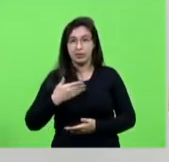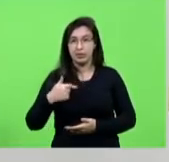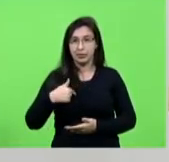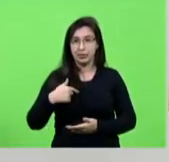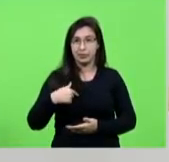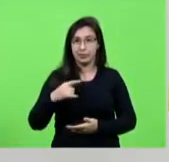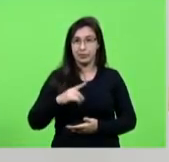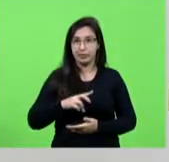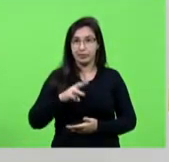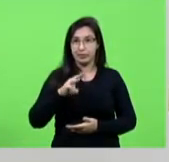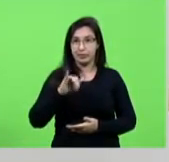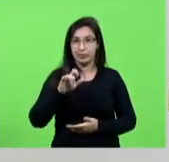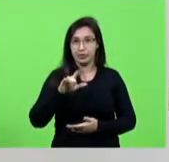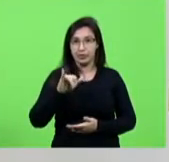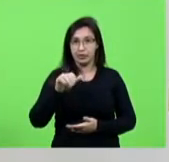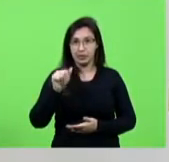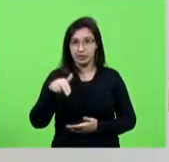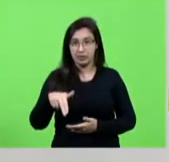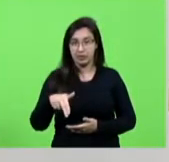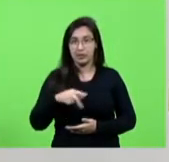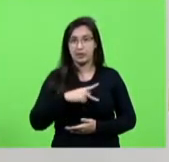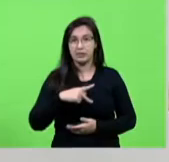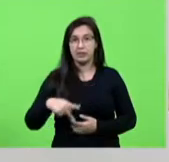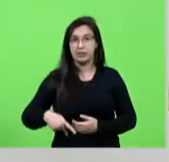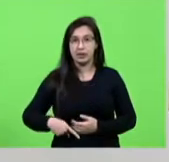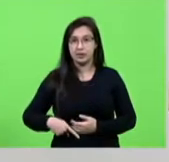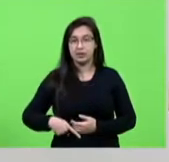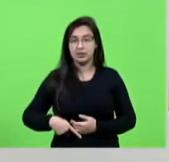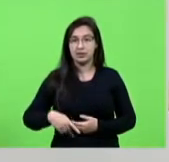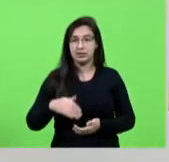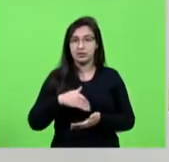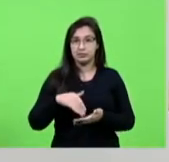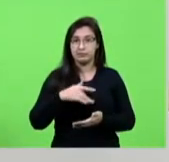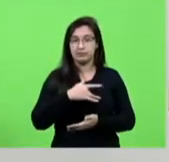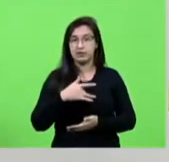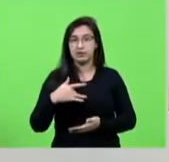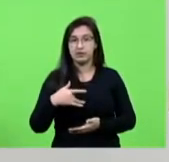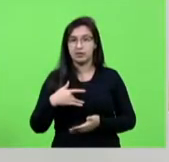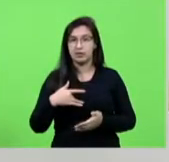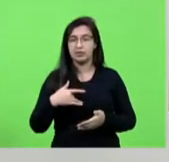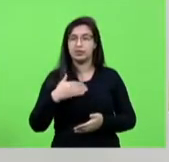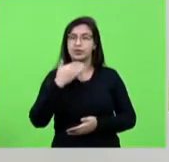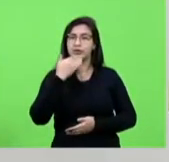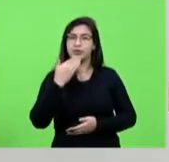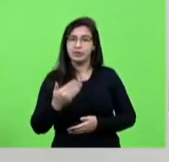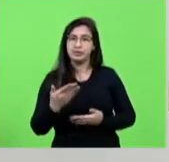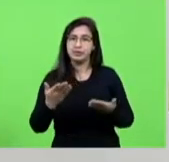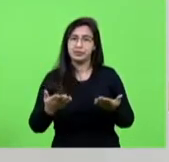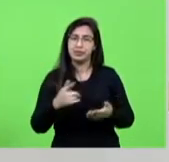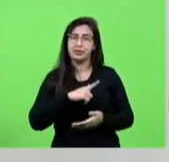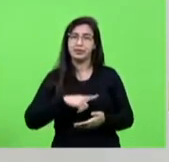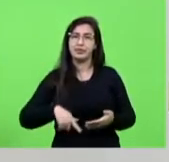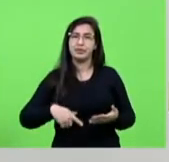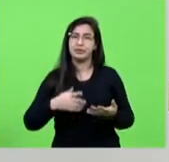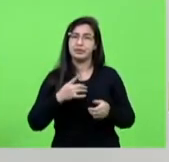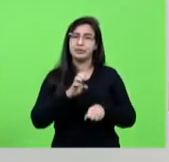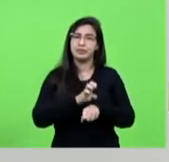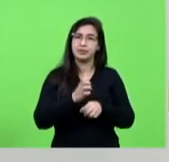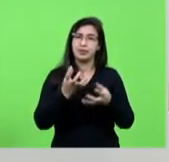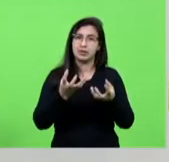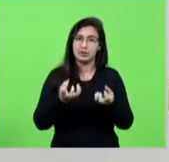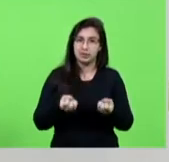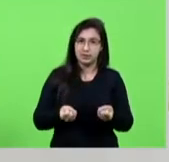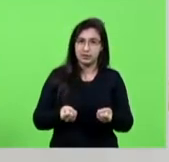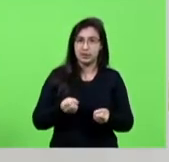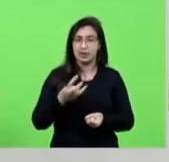Tonese, preside a Comissão de Saúde, e dali partiu um pleito para que o governo do Estado assumisse 30% da folha de pagamento